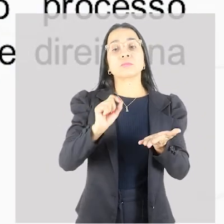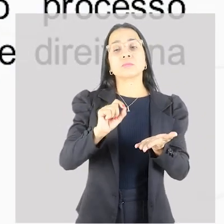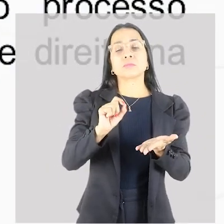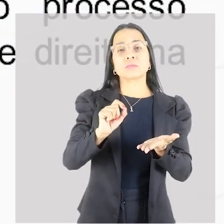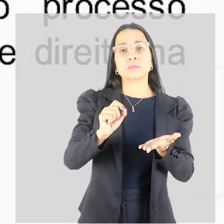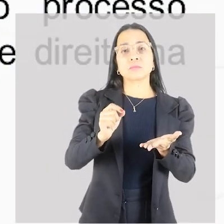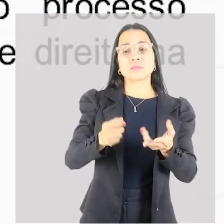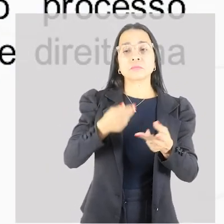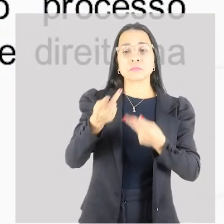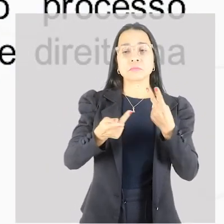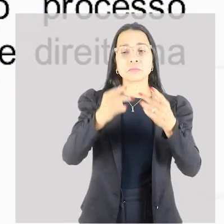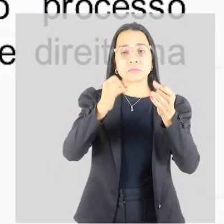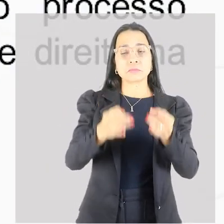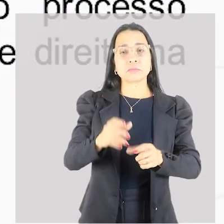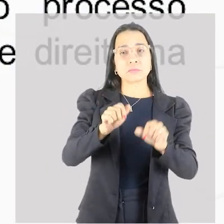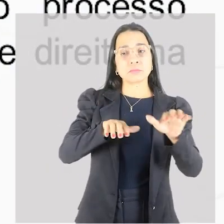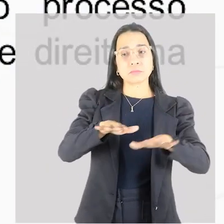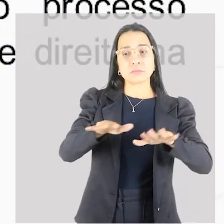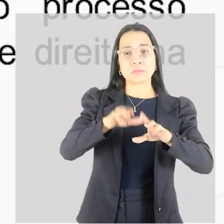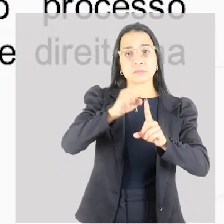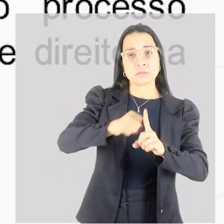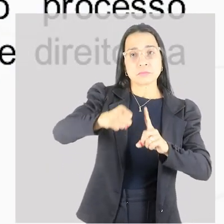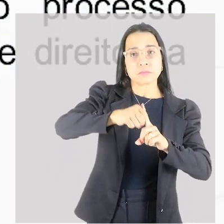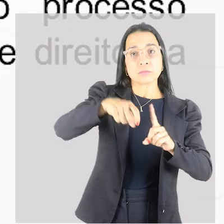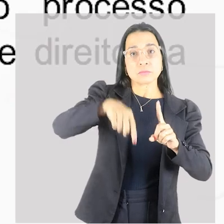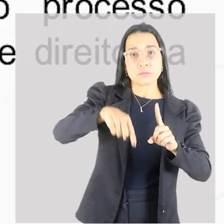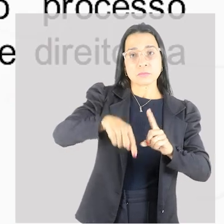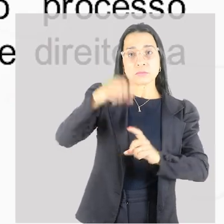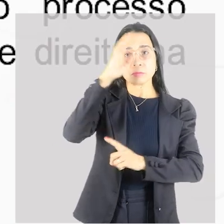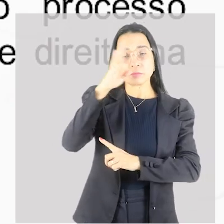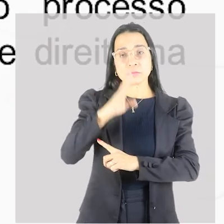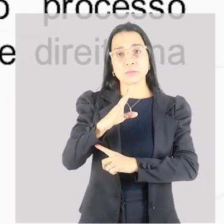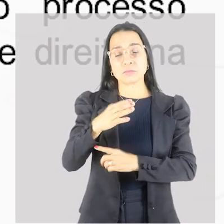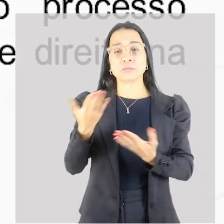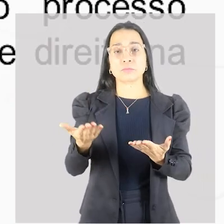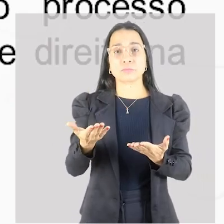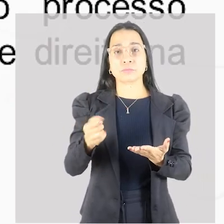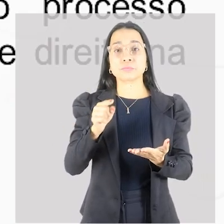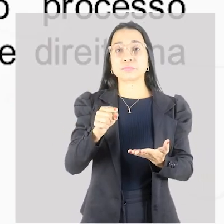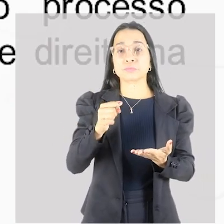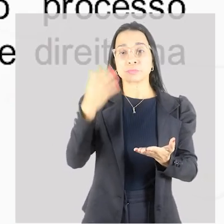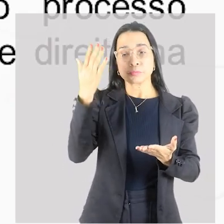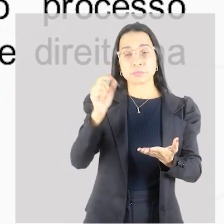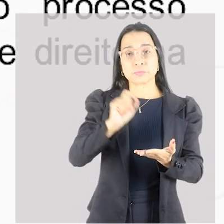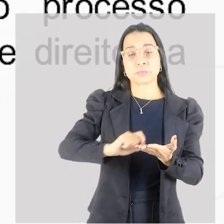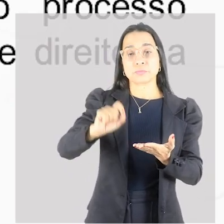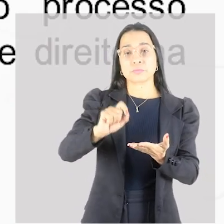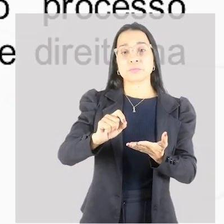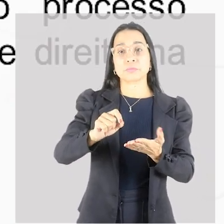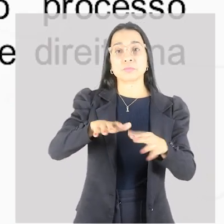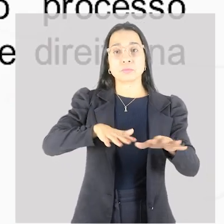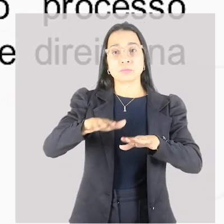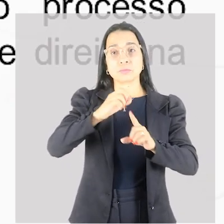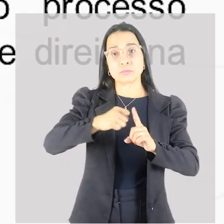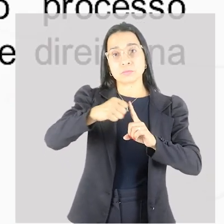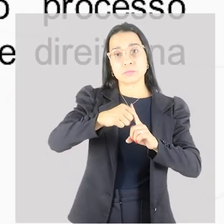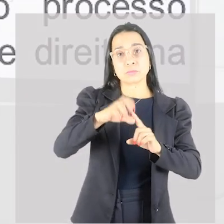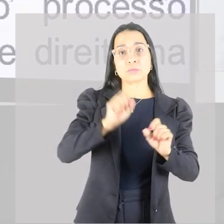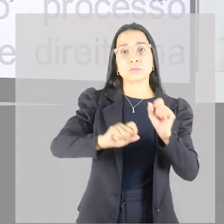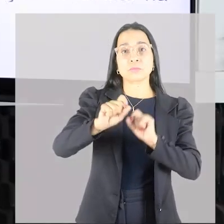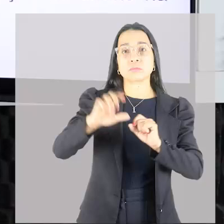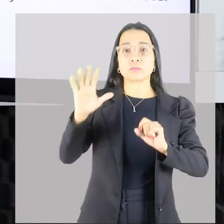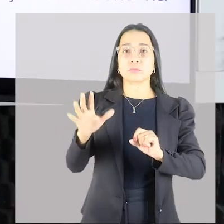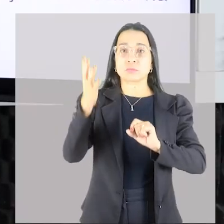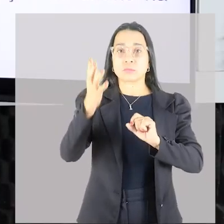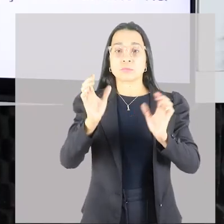dos movimentos sociais aqui no Brasil. Como vocês sabem, os movimentos sociais são ações coletivas mantidas